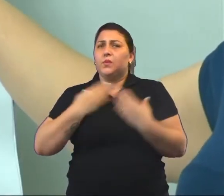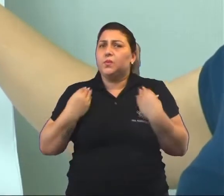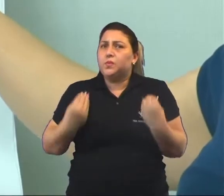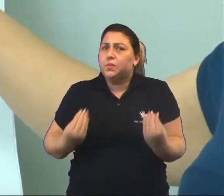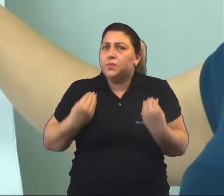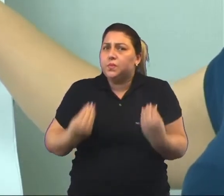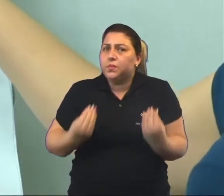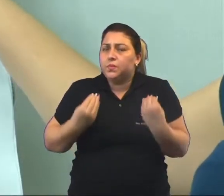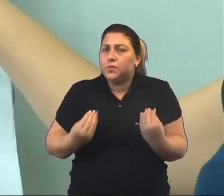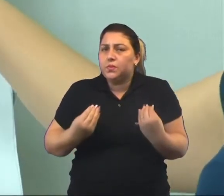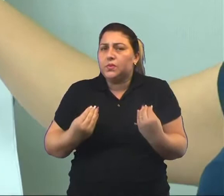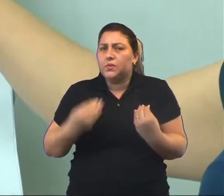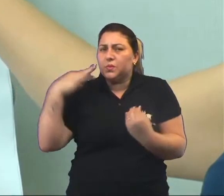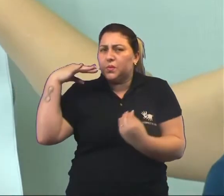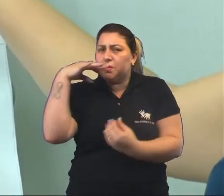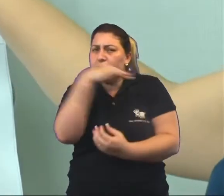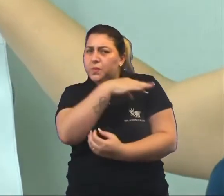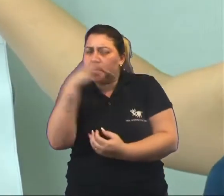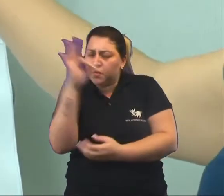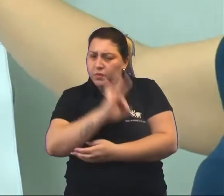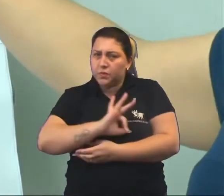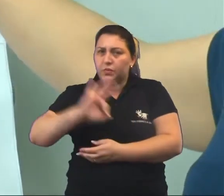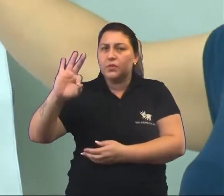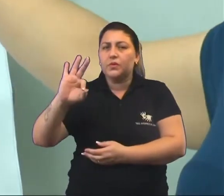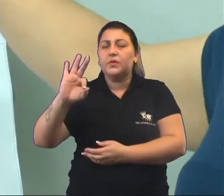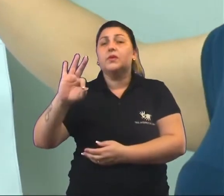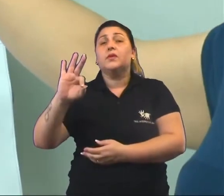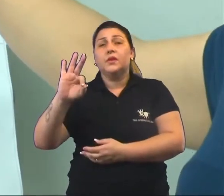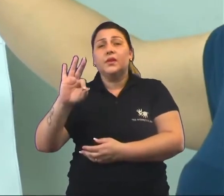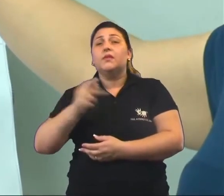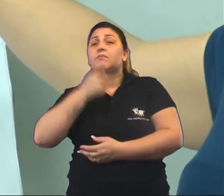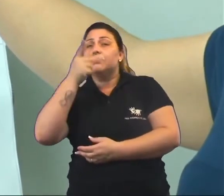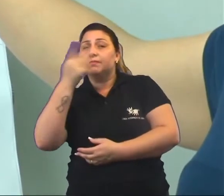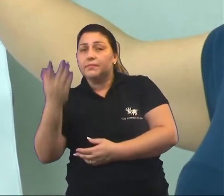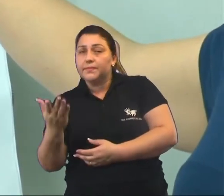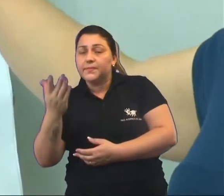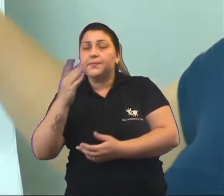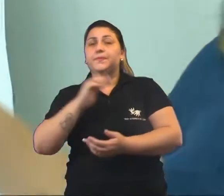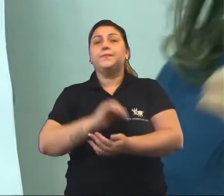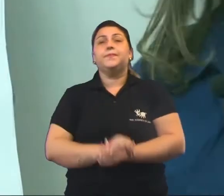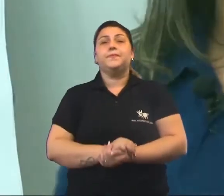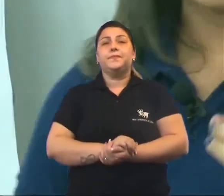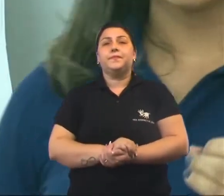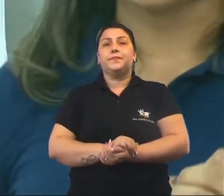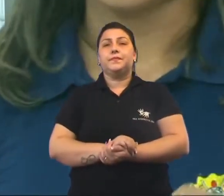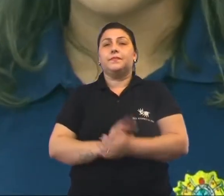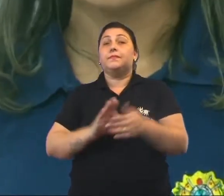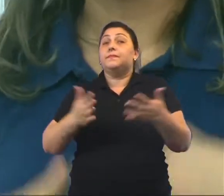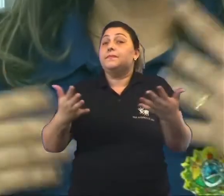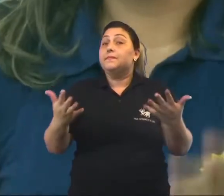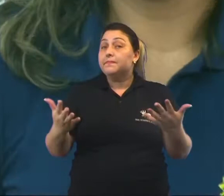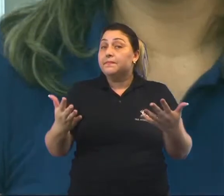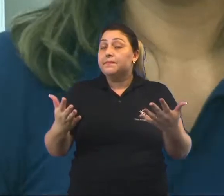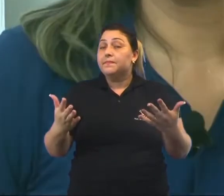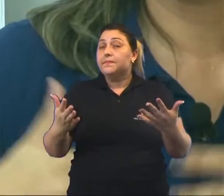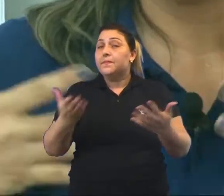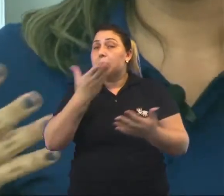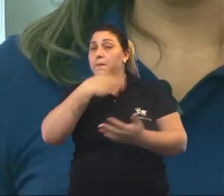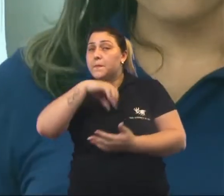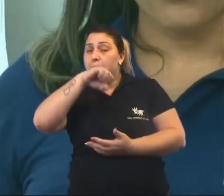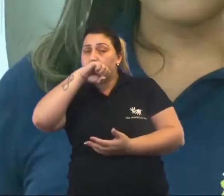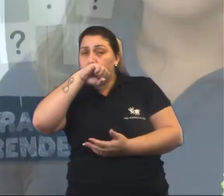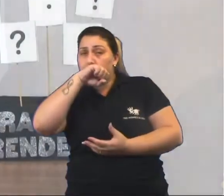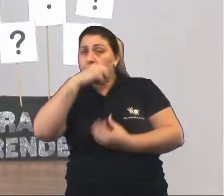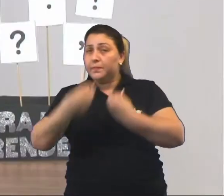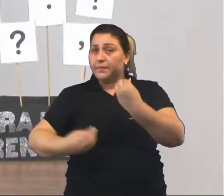Minha nossa, que cheiro medonho. Nessa fala aqui, turma. E aí? Esse pai, ele